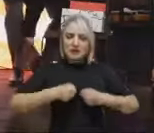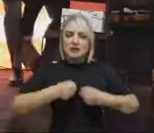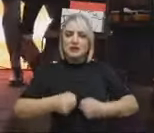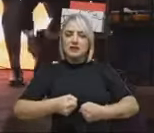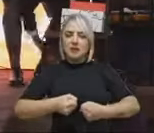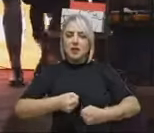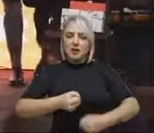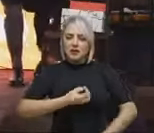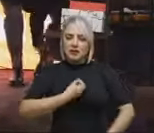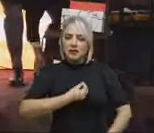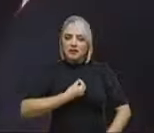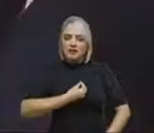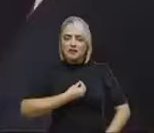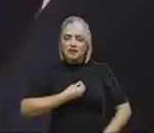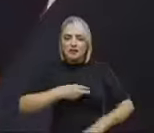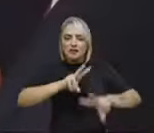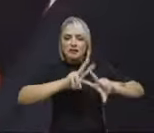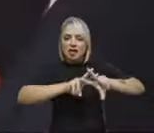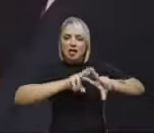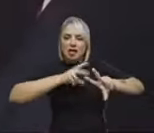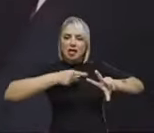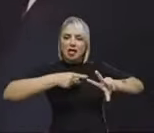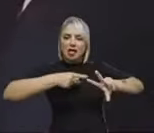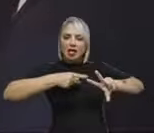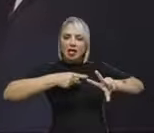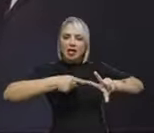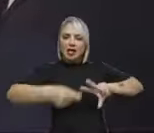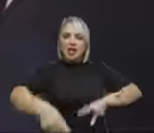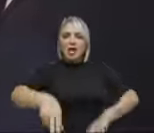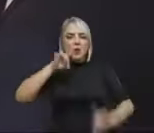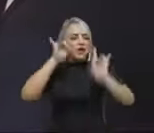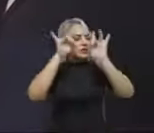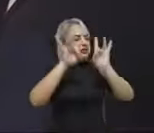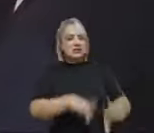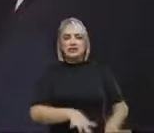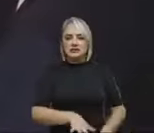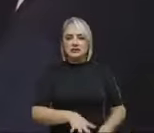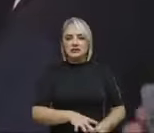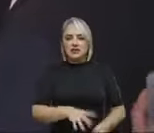e tantos anos. Nunca disse isso em lugar nenhum, Lula. Disse hoje,